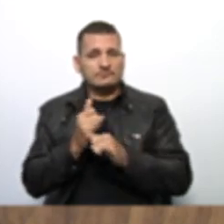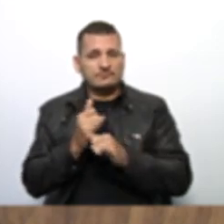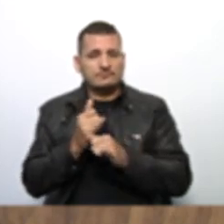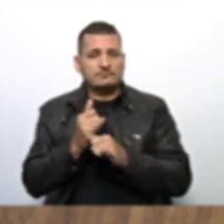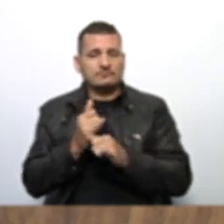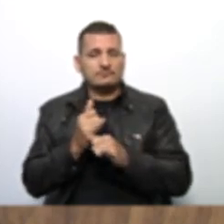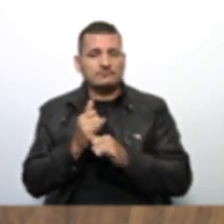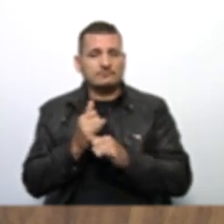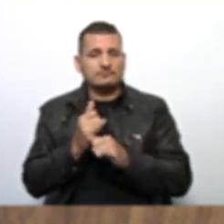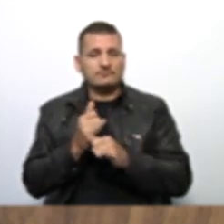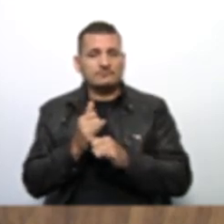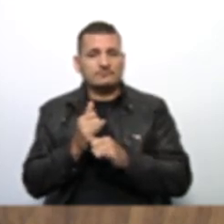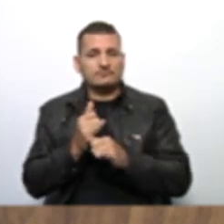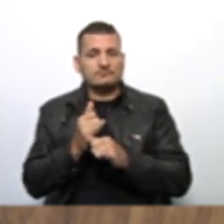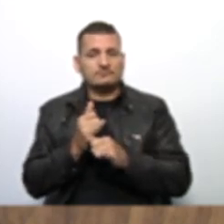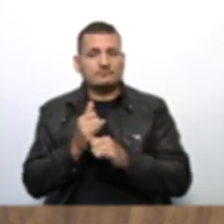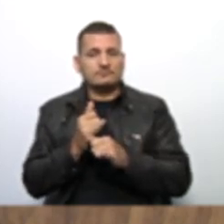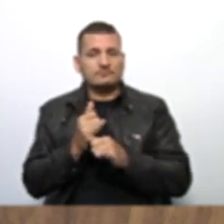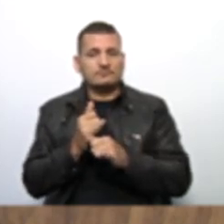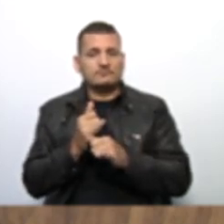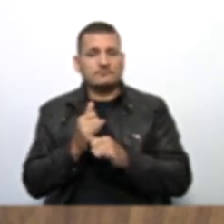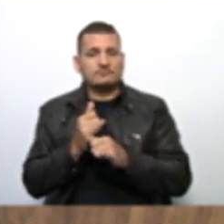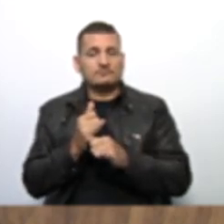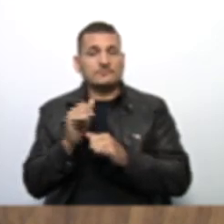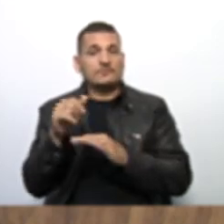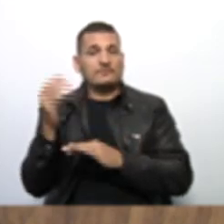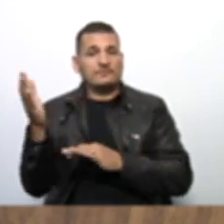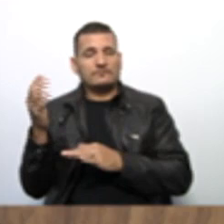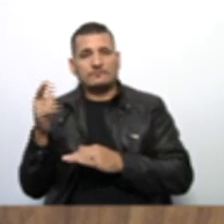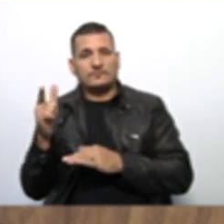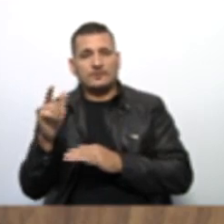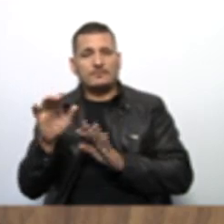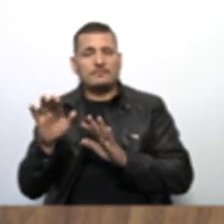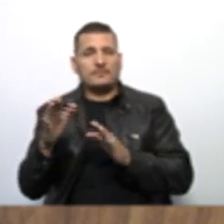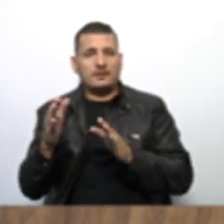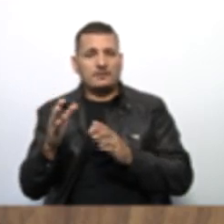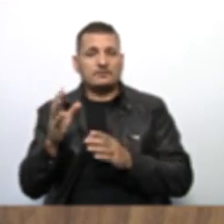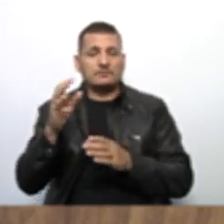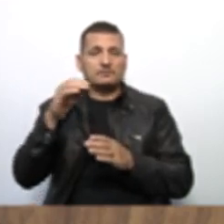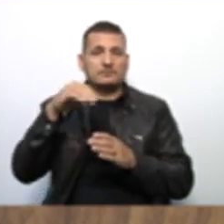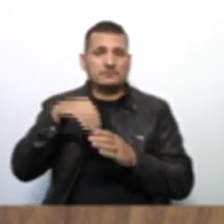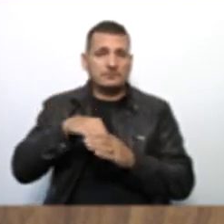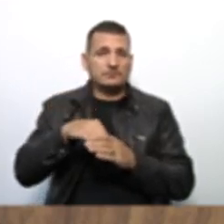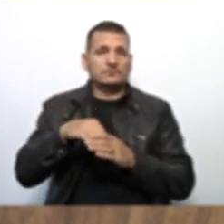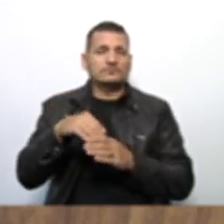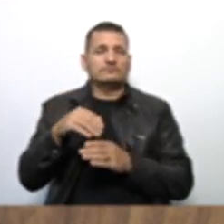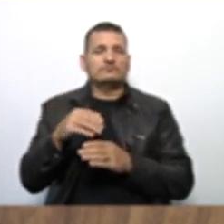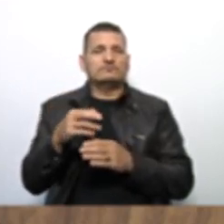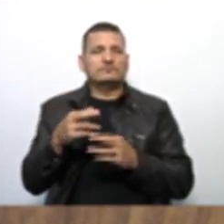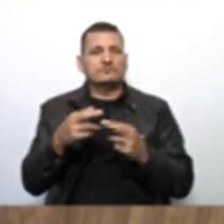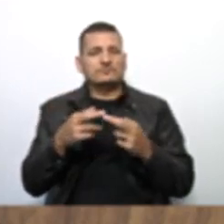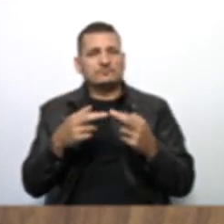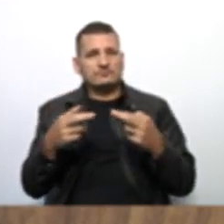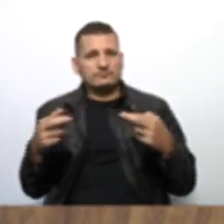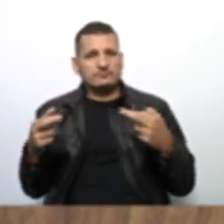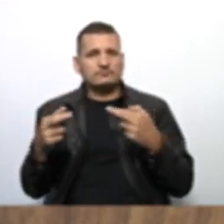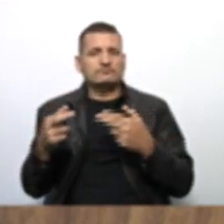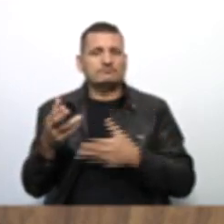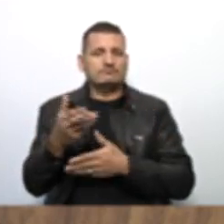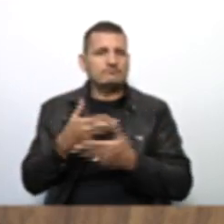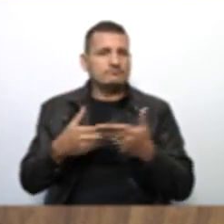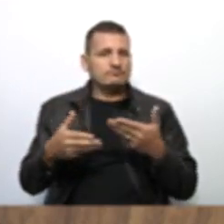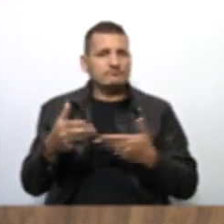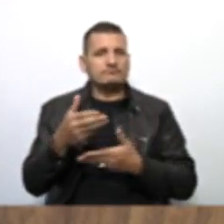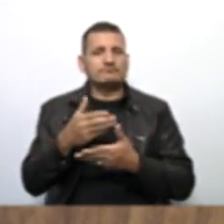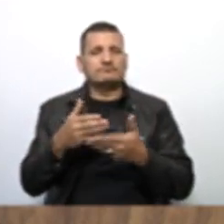não tem acesso ao que está fora da organização. Mas aquilo que está dentro, o compartilhamento entre os recursos das máquinas, servidores,